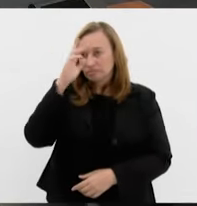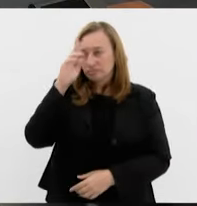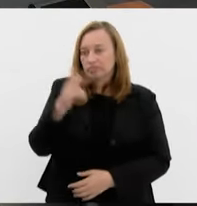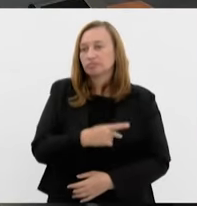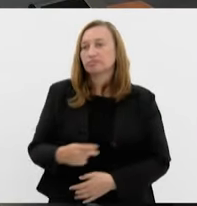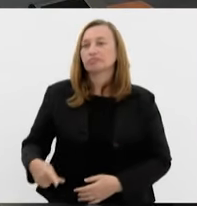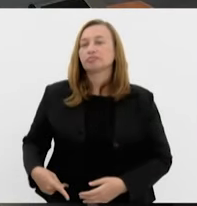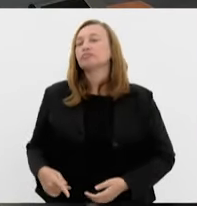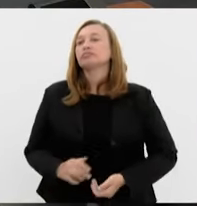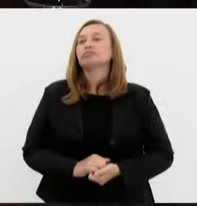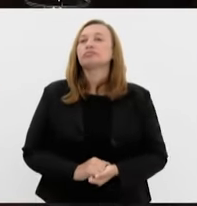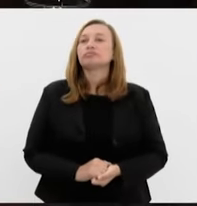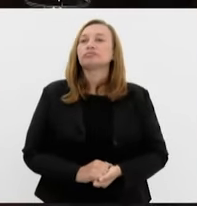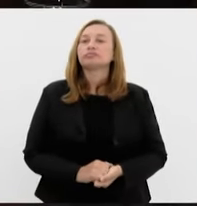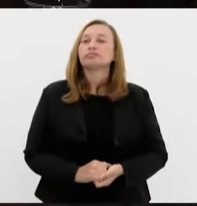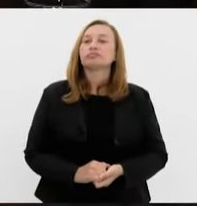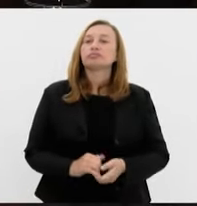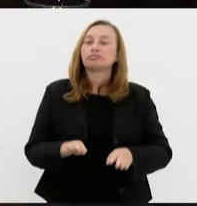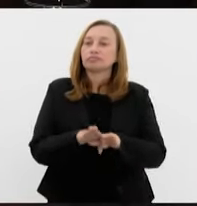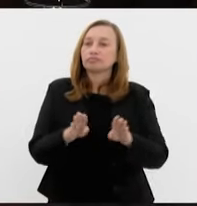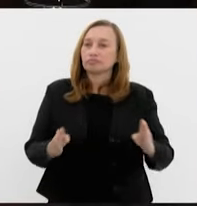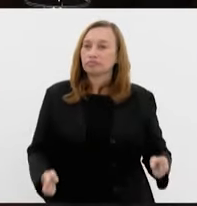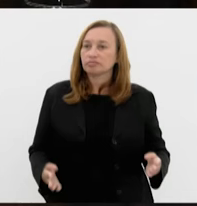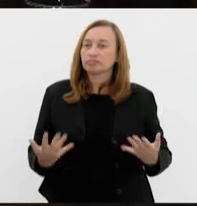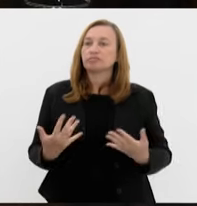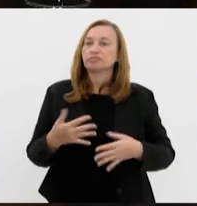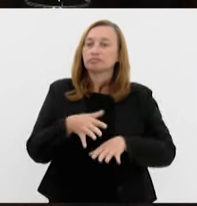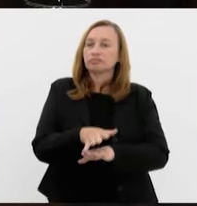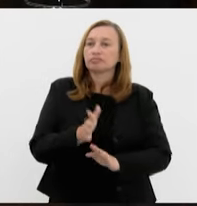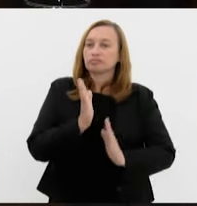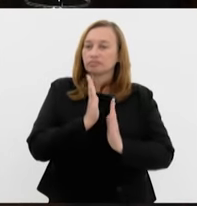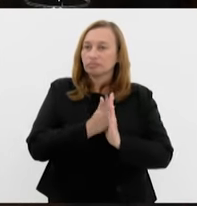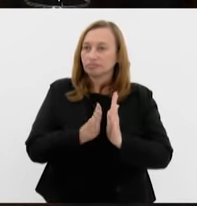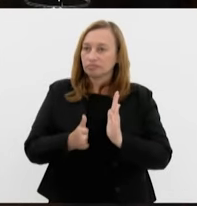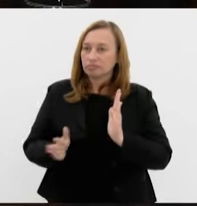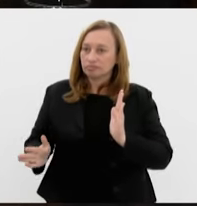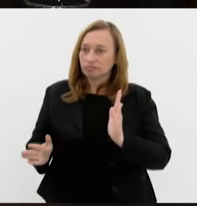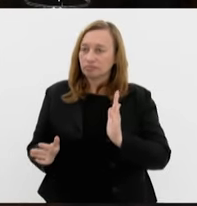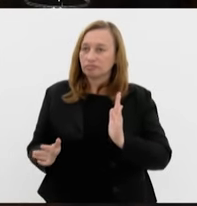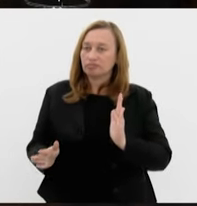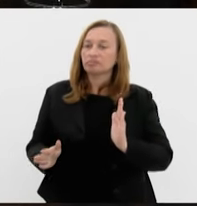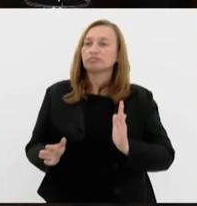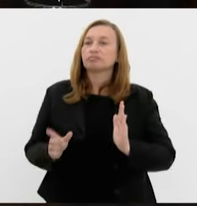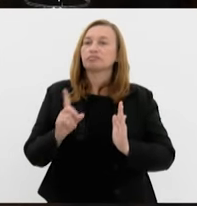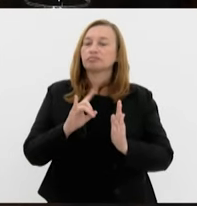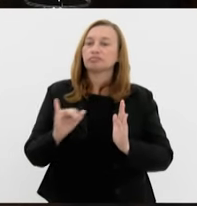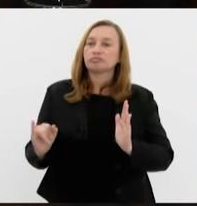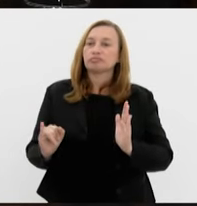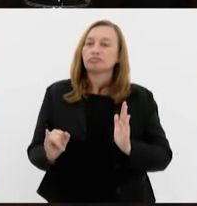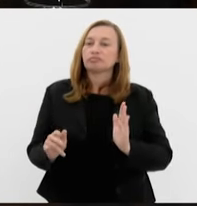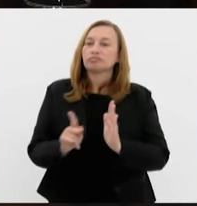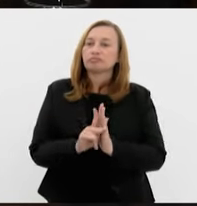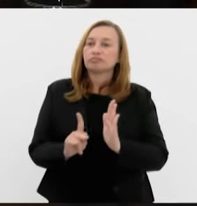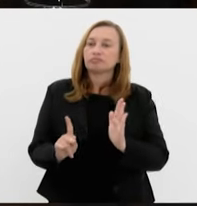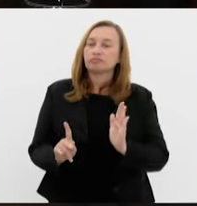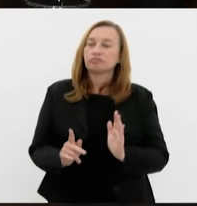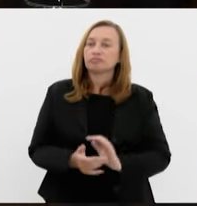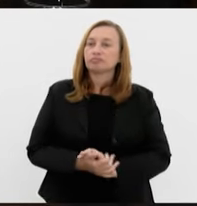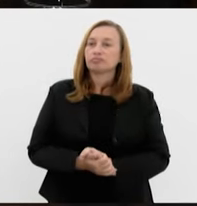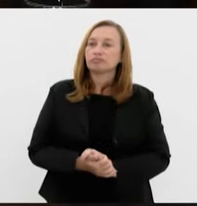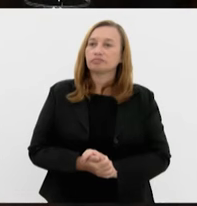President a sobre a mesa inclusão o requerimento de inclusão na ordem do dia do